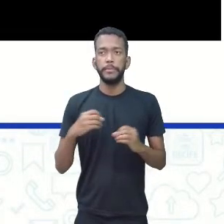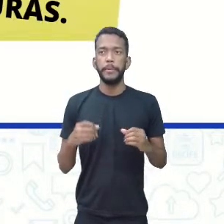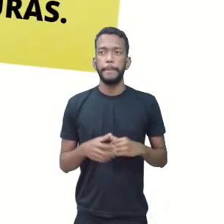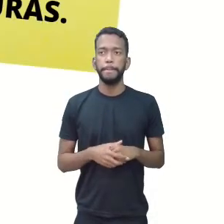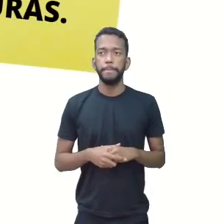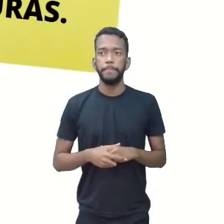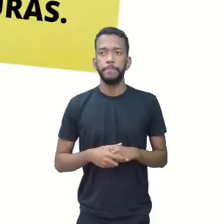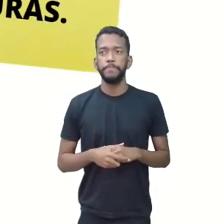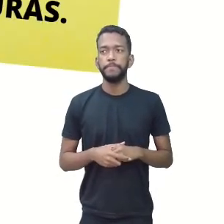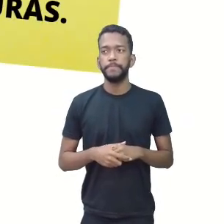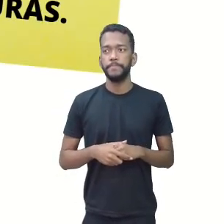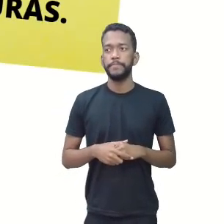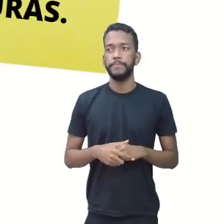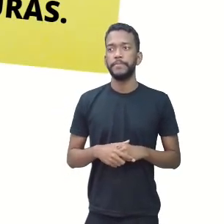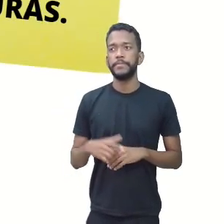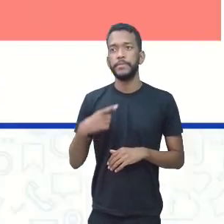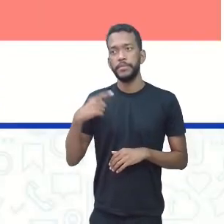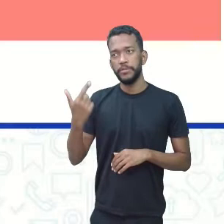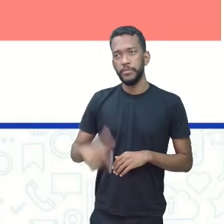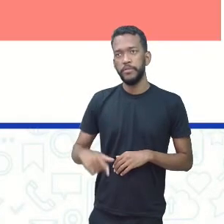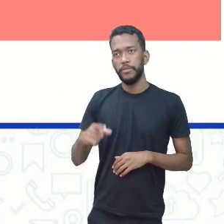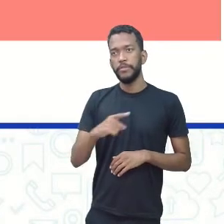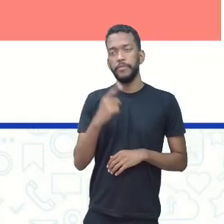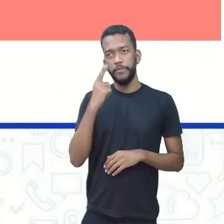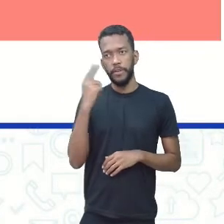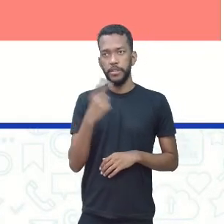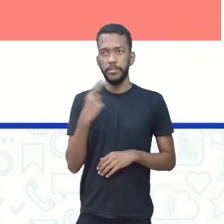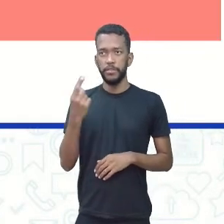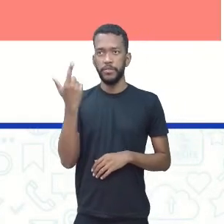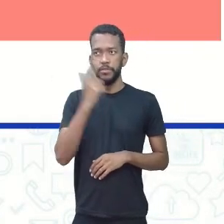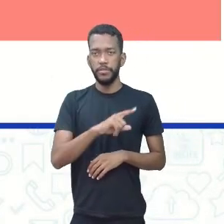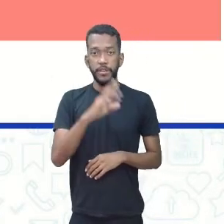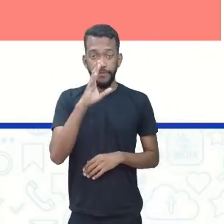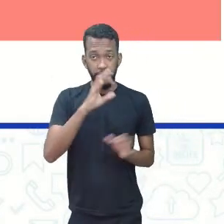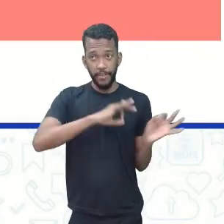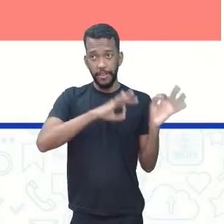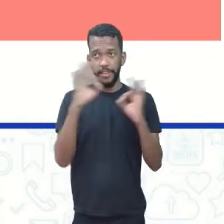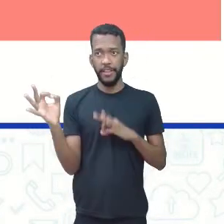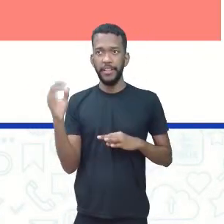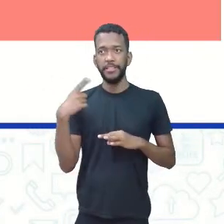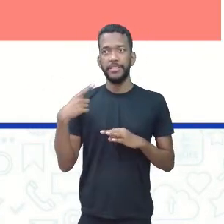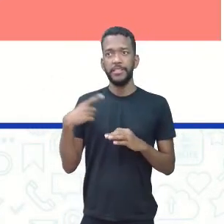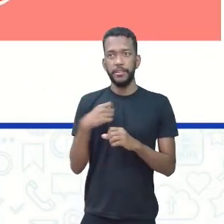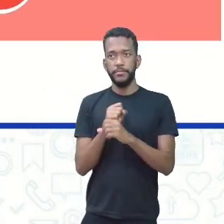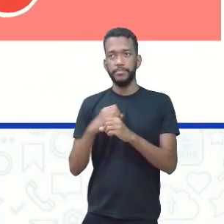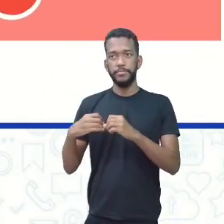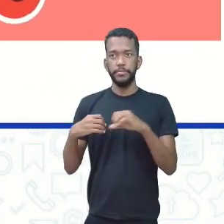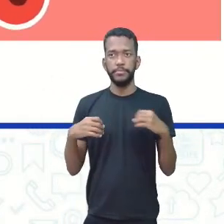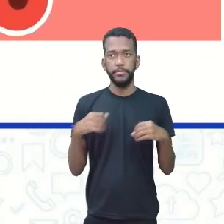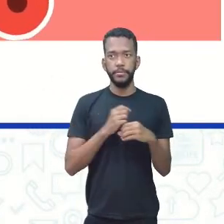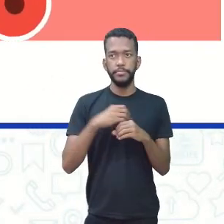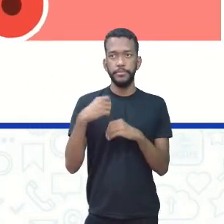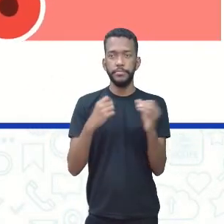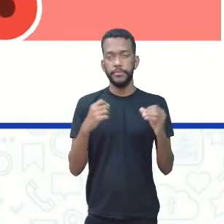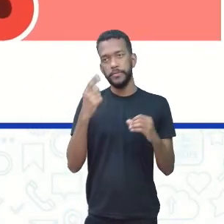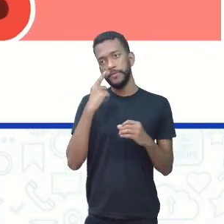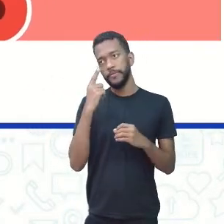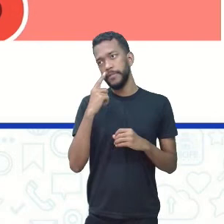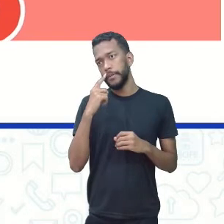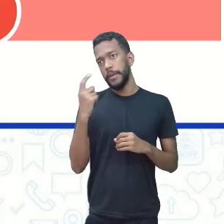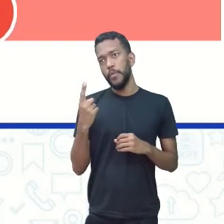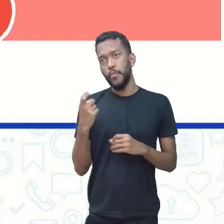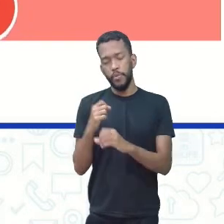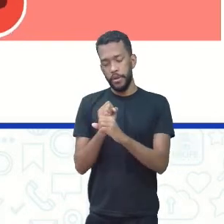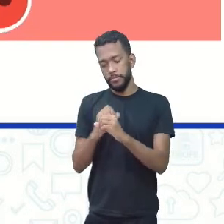vou voltar, trazer mais uma vez, para ver se a gente consegue ver aí essa divisão. Então, era uma única e elas vão